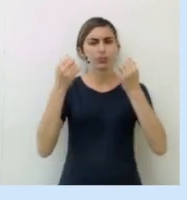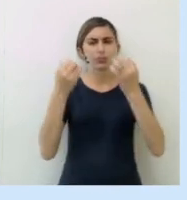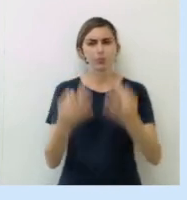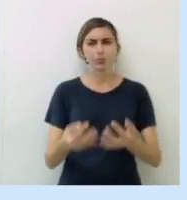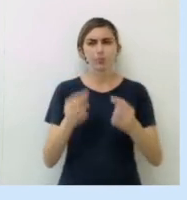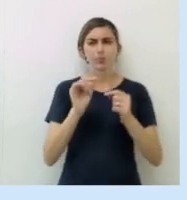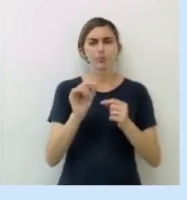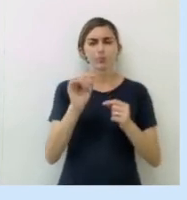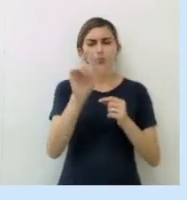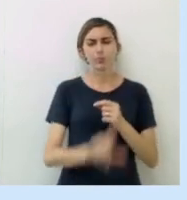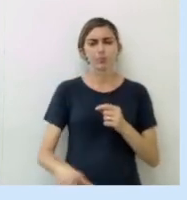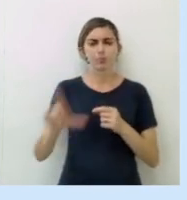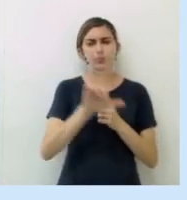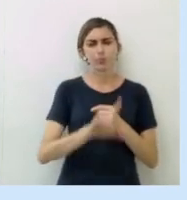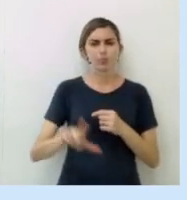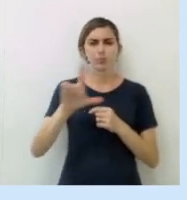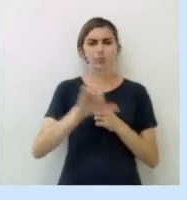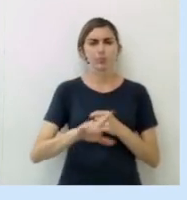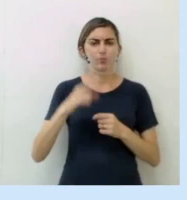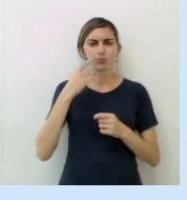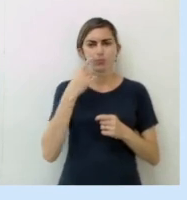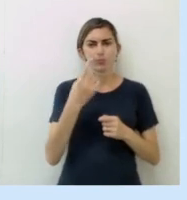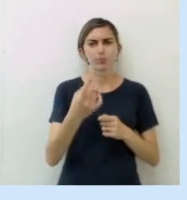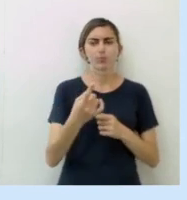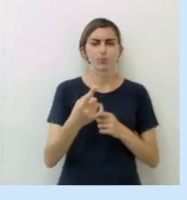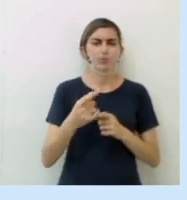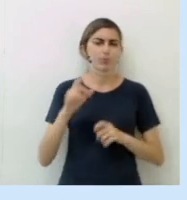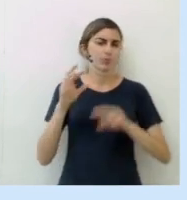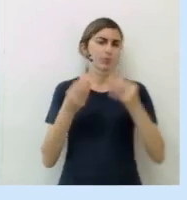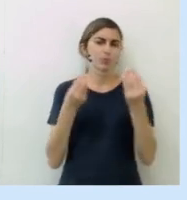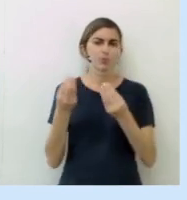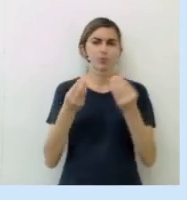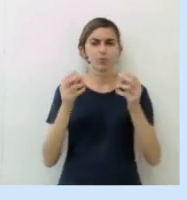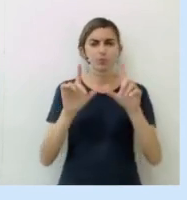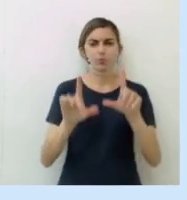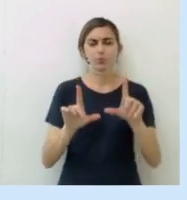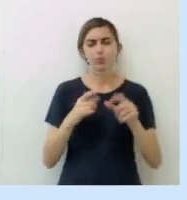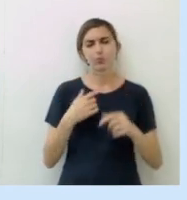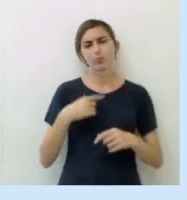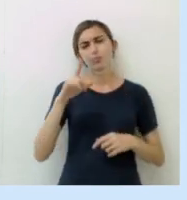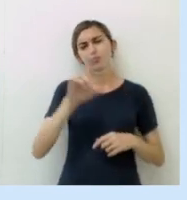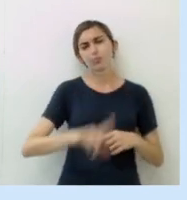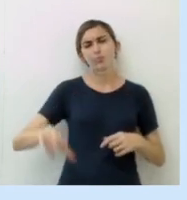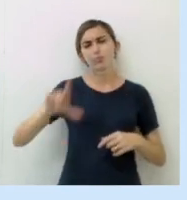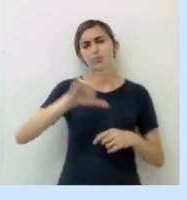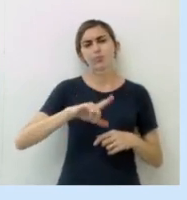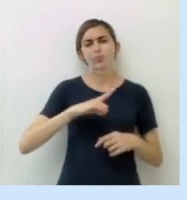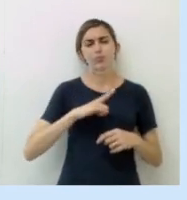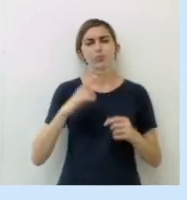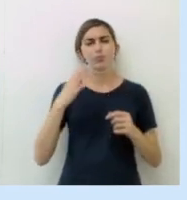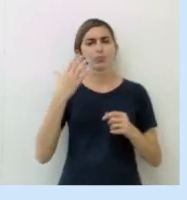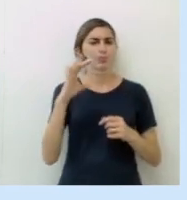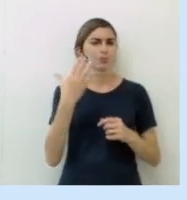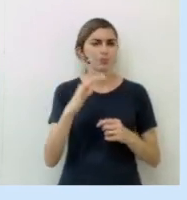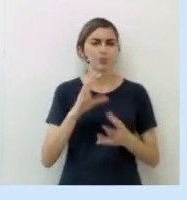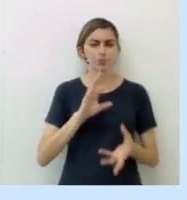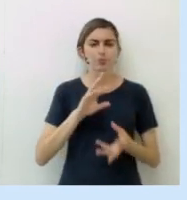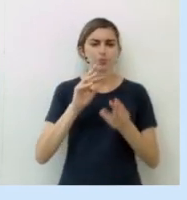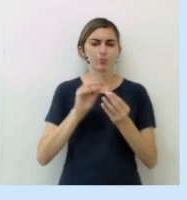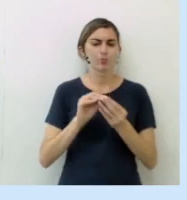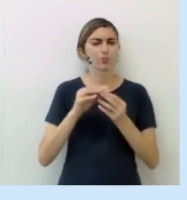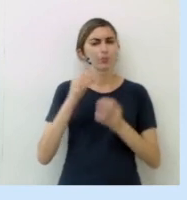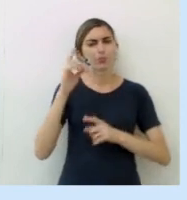que seria literatura. Na tela, como na tela, podemos ver a literatura é a ciência de compor